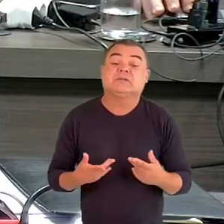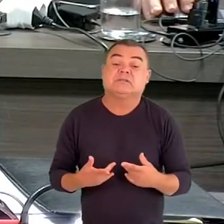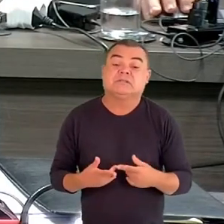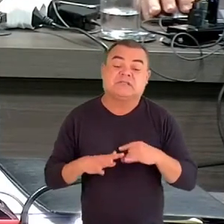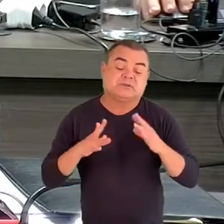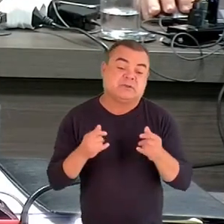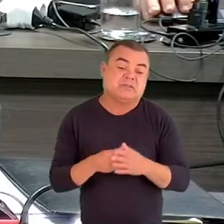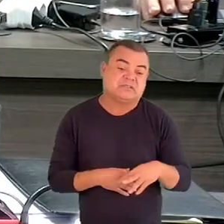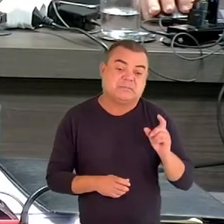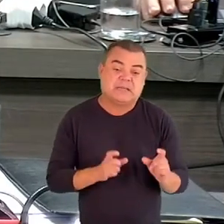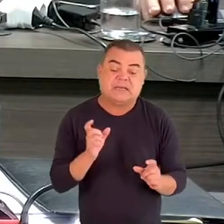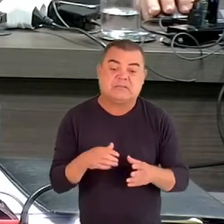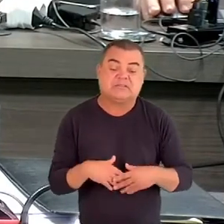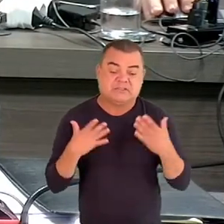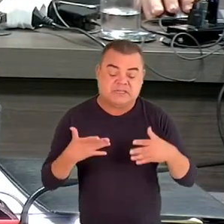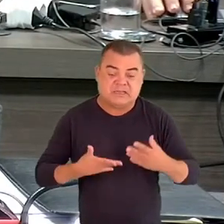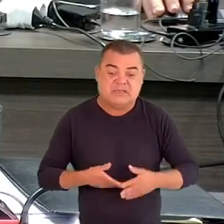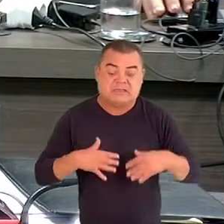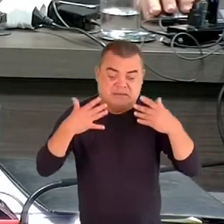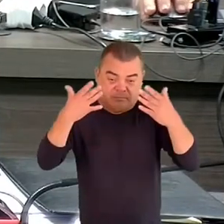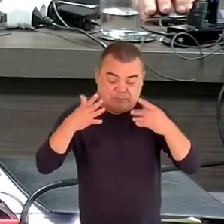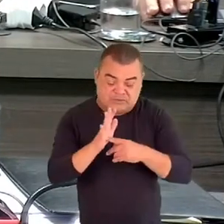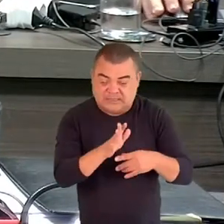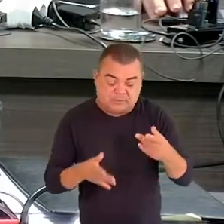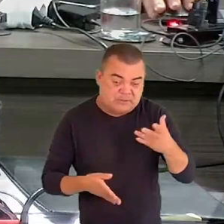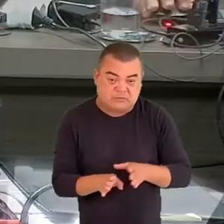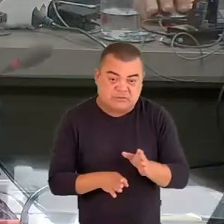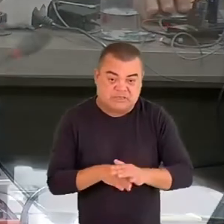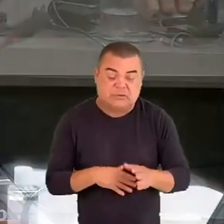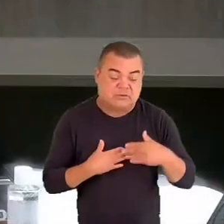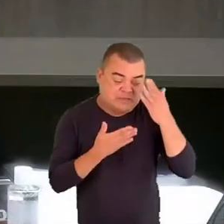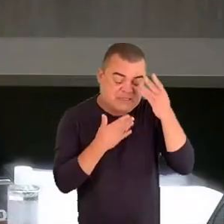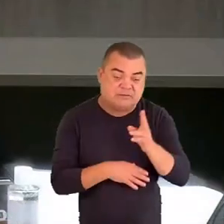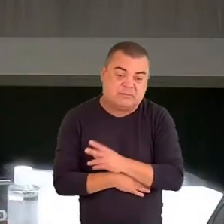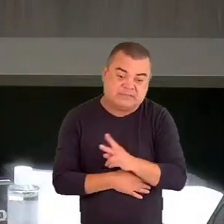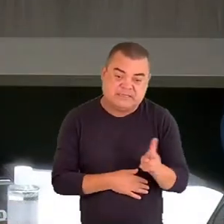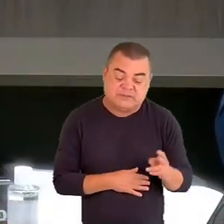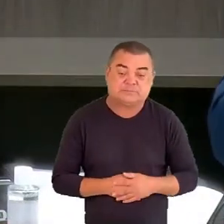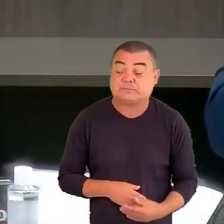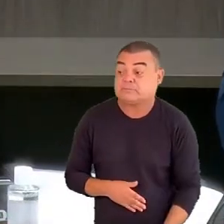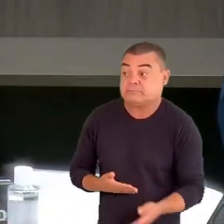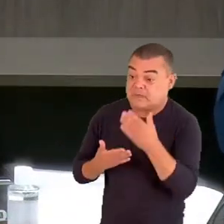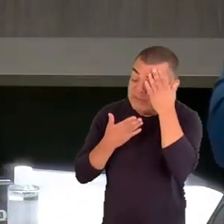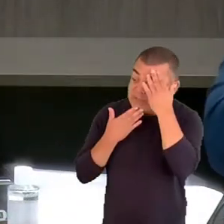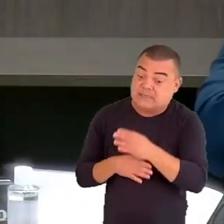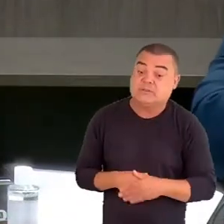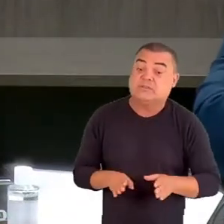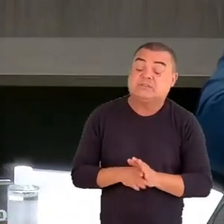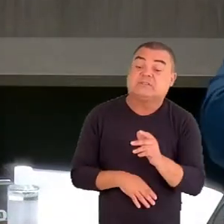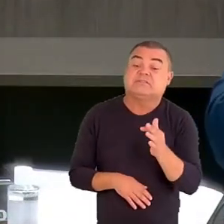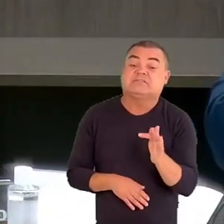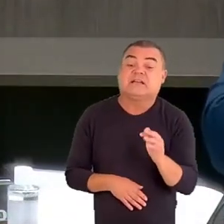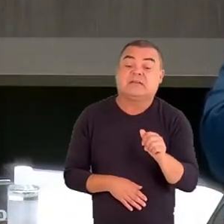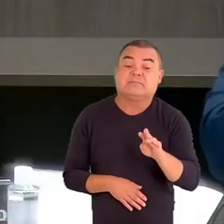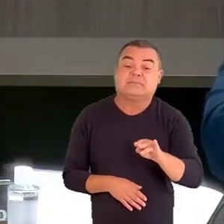todas as palavras que foram ditas já aqui pelos demais conselheiros. Obrigado, presidente. Obrigado, conselheiro Fabiano. Com a palavra, o conselheiro